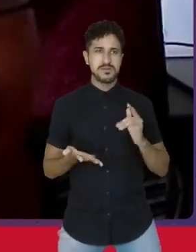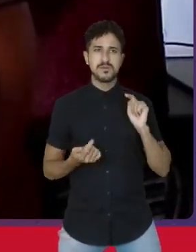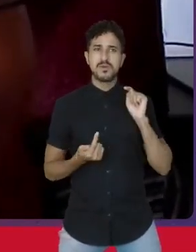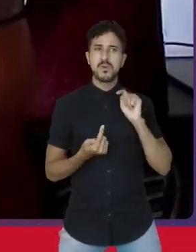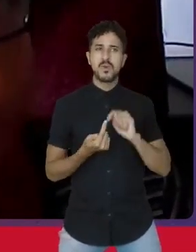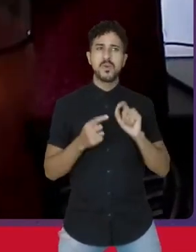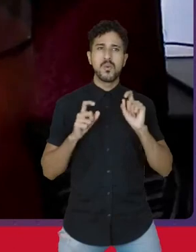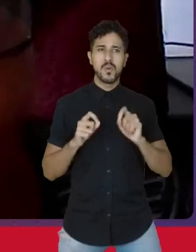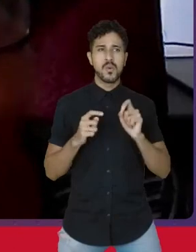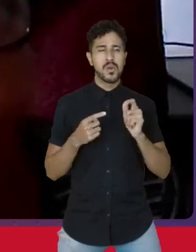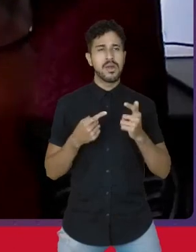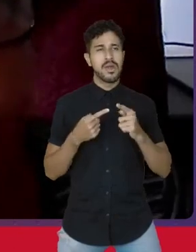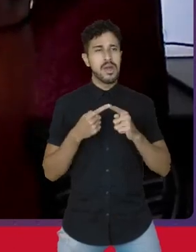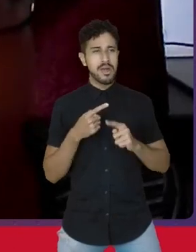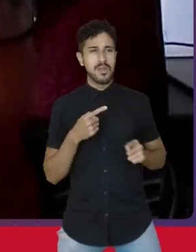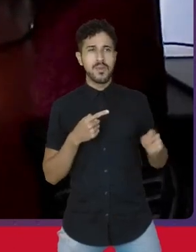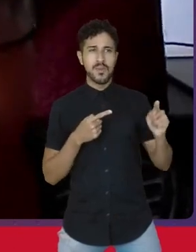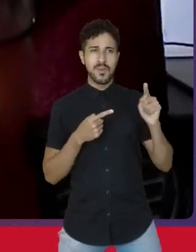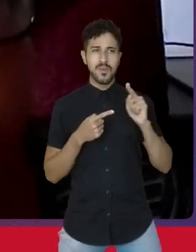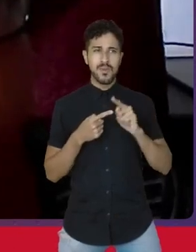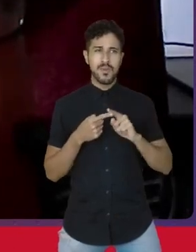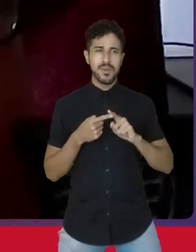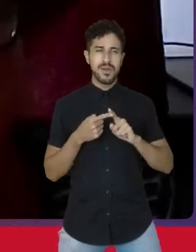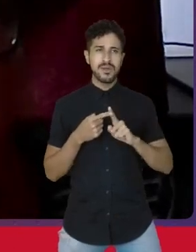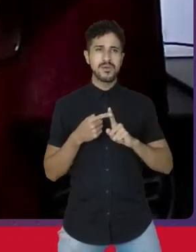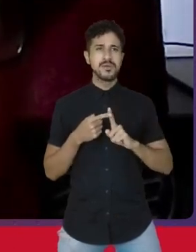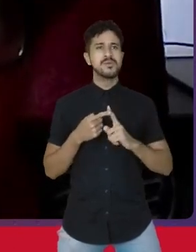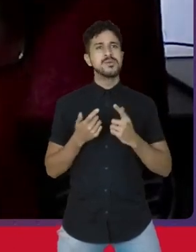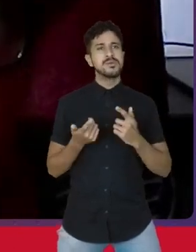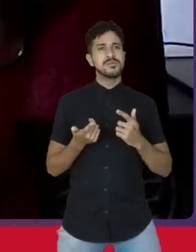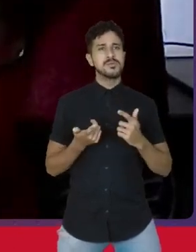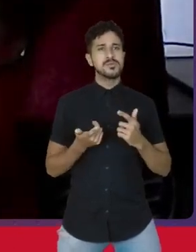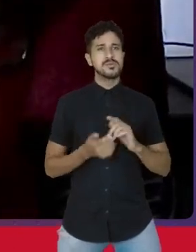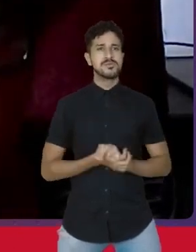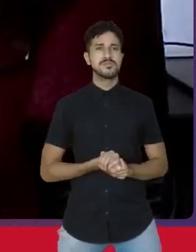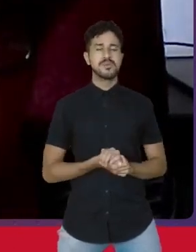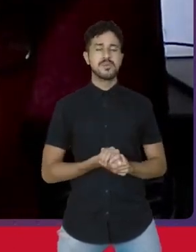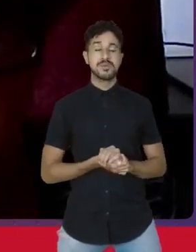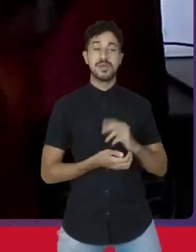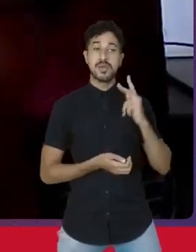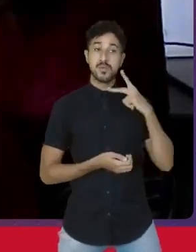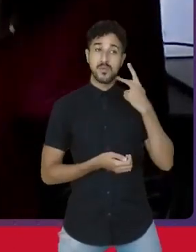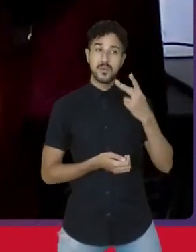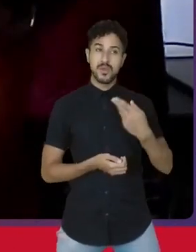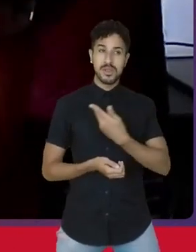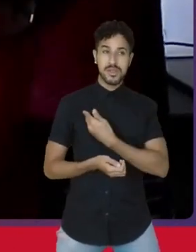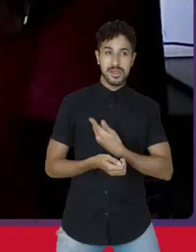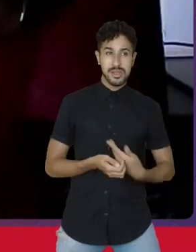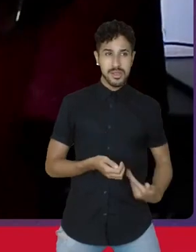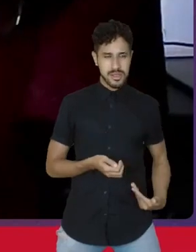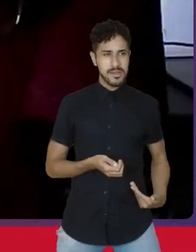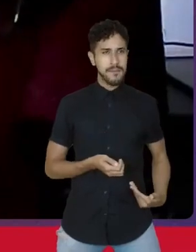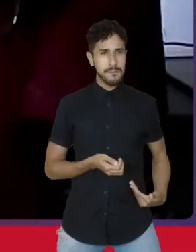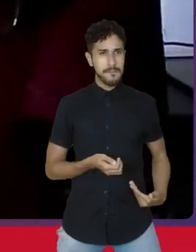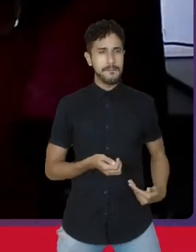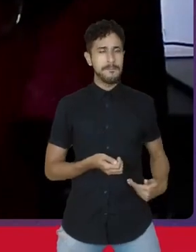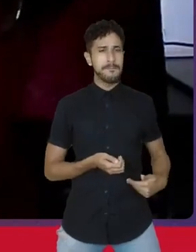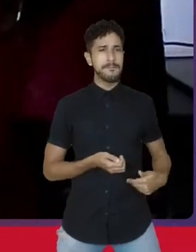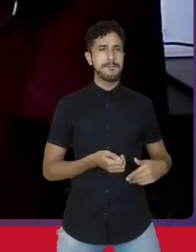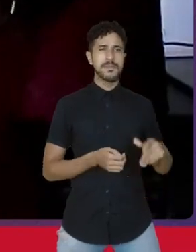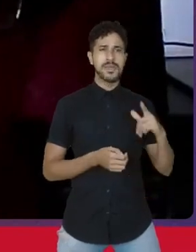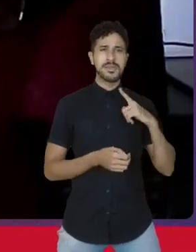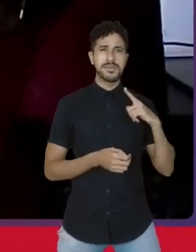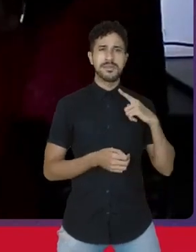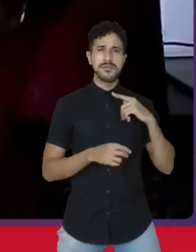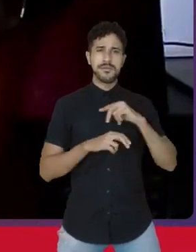atualização das demandas em relação às políticas públicas que via os momentos